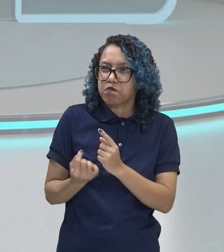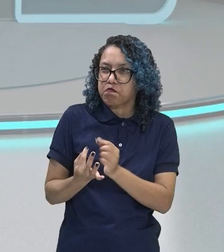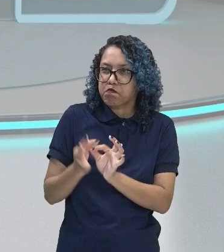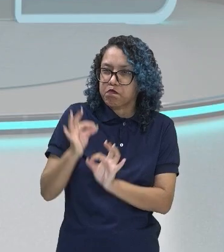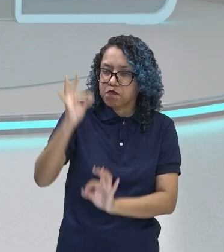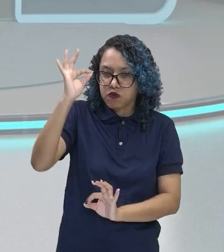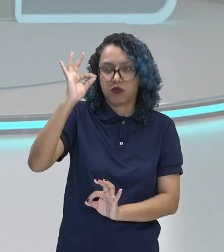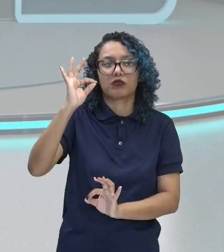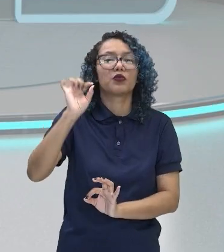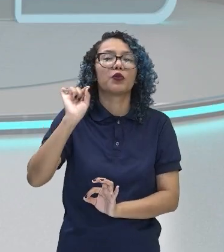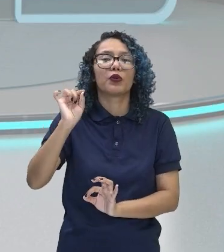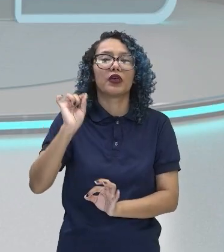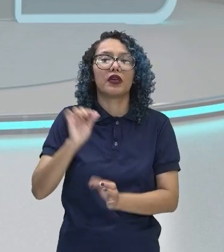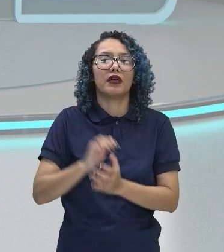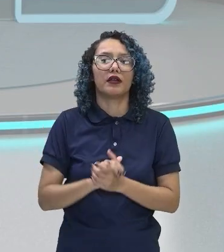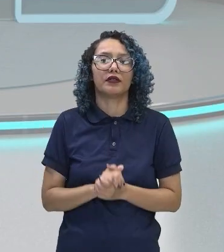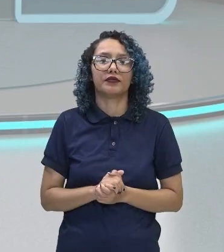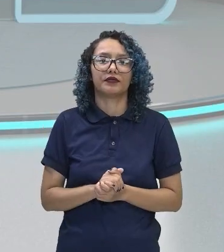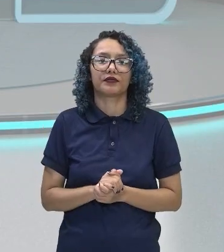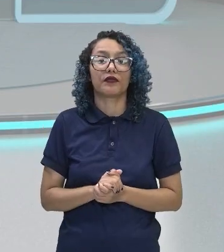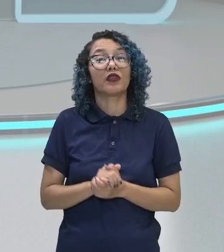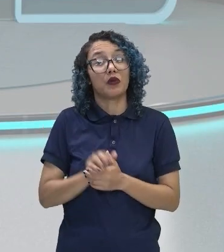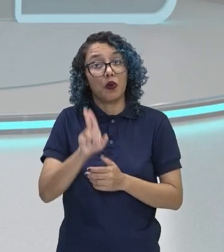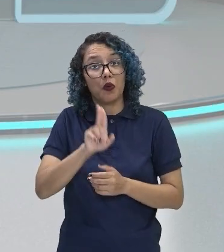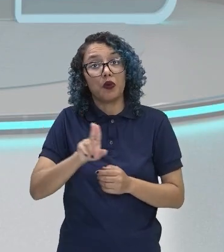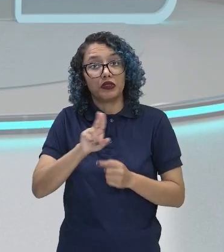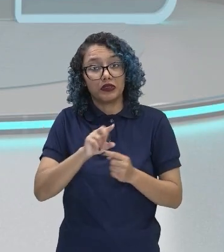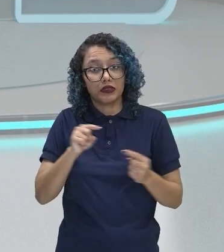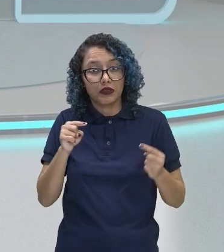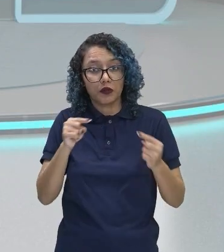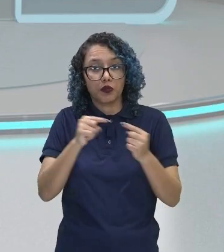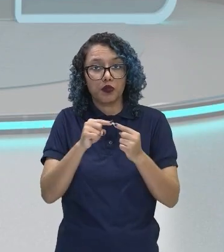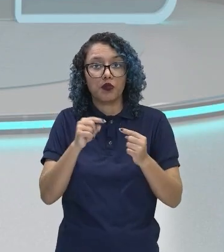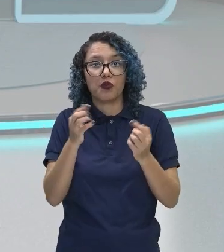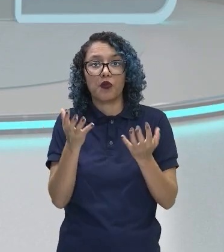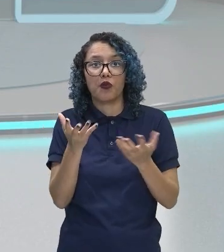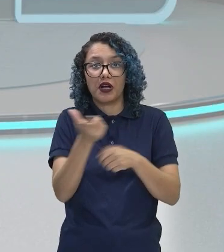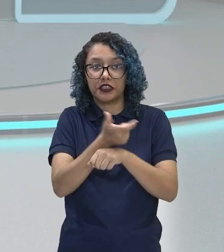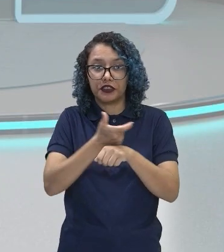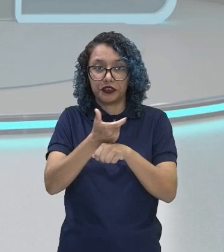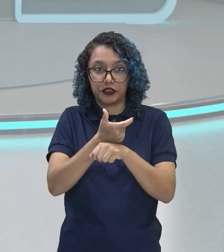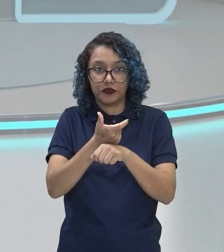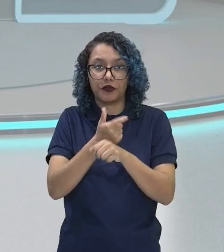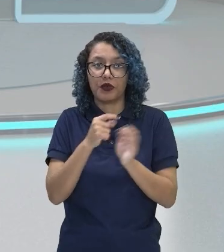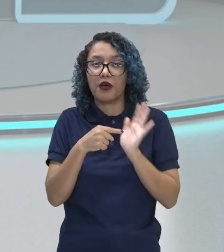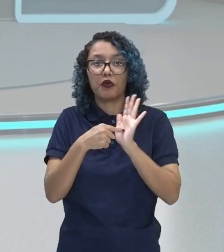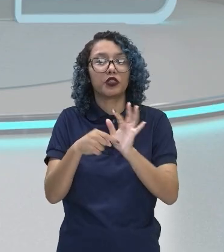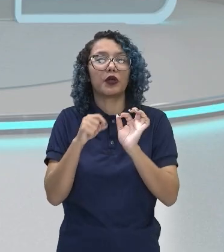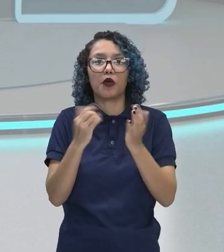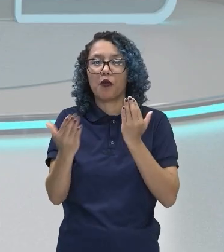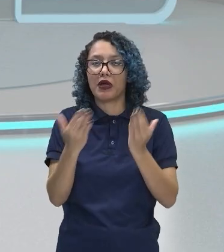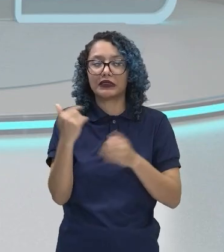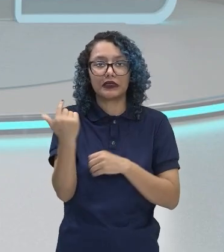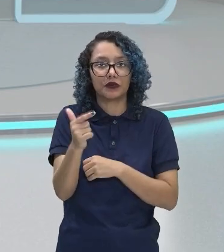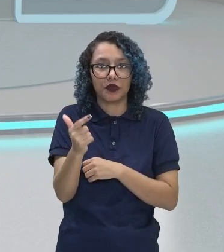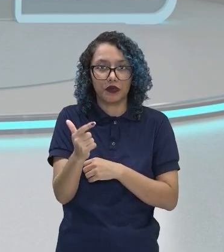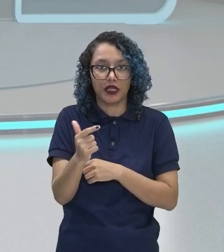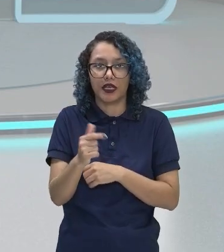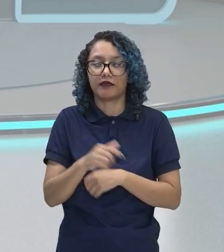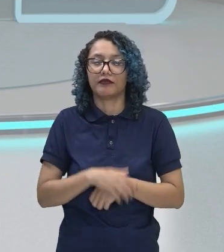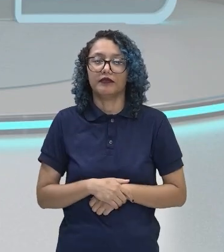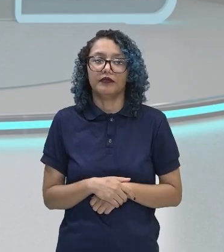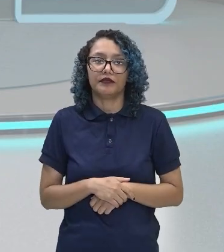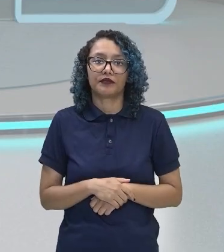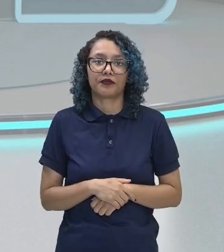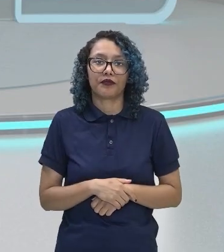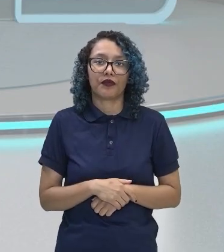estamos utilizando um superlativo para indicar que não tem comparação, ele é o mais alto e ponto final. Essas são as